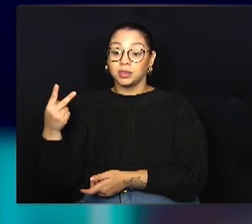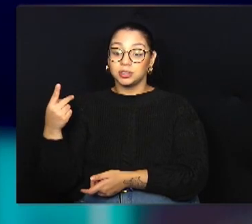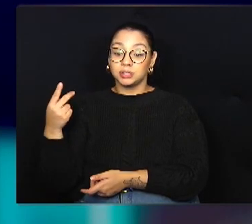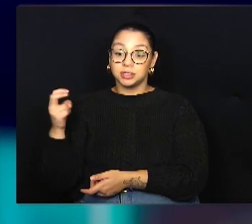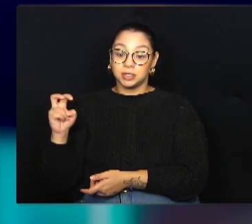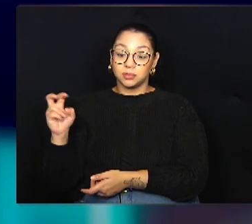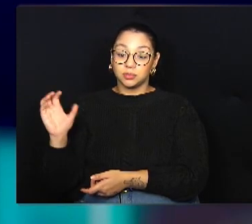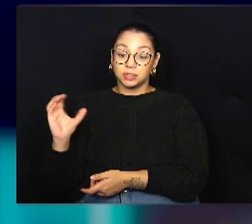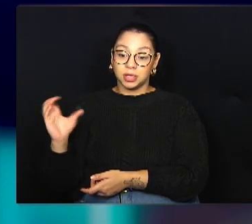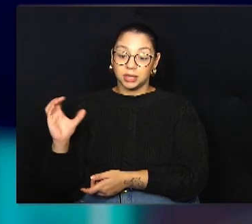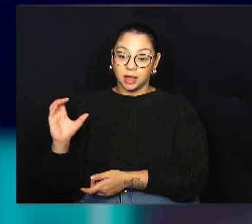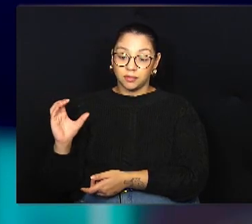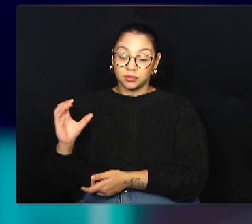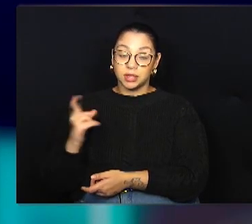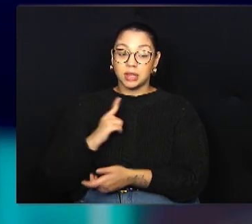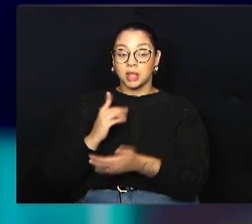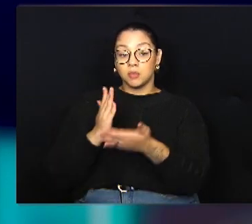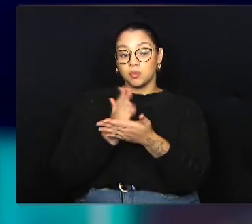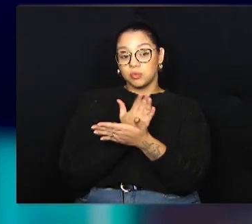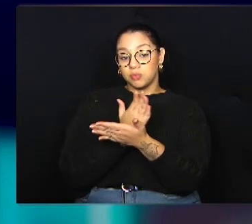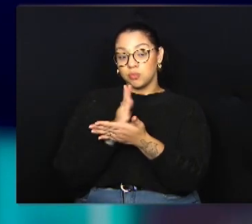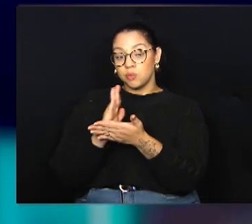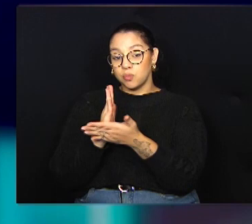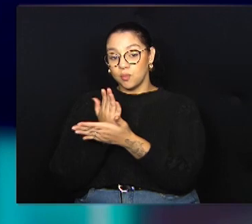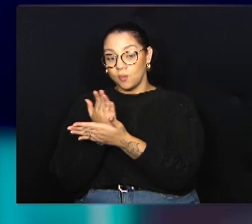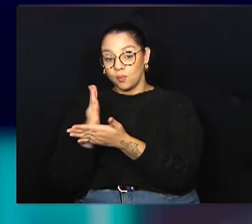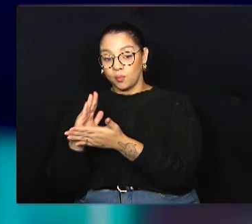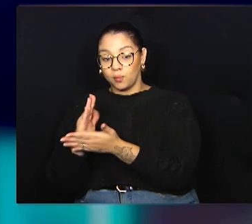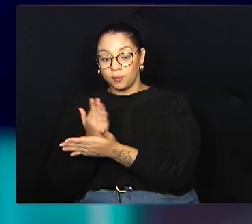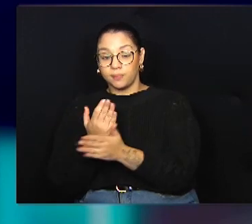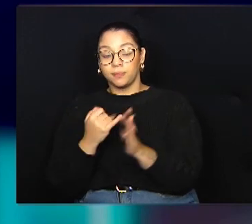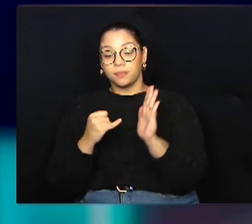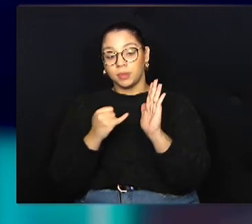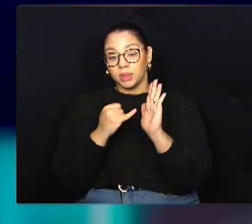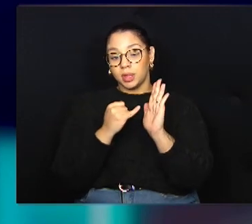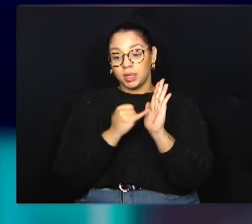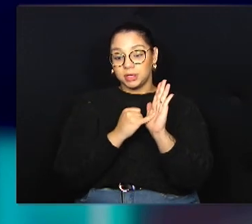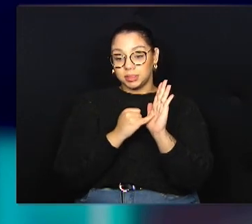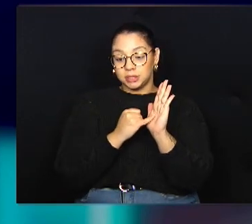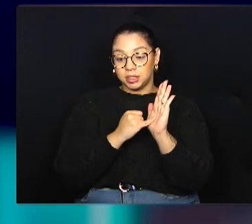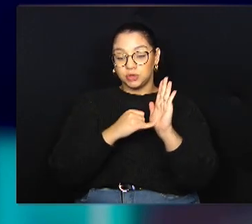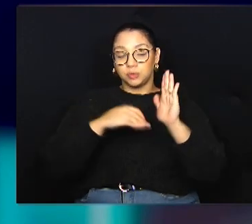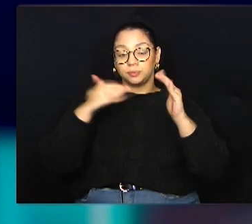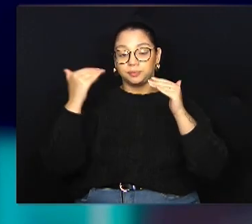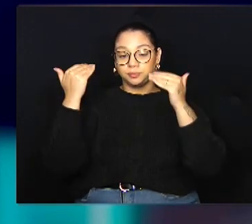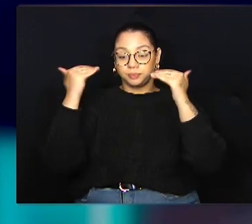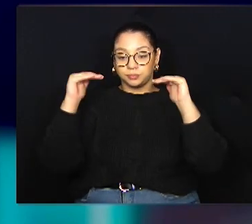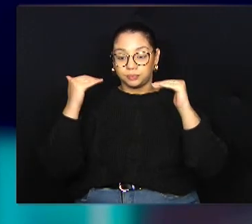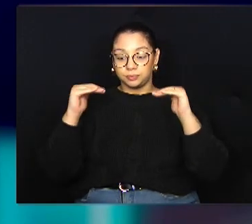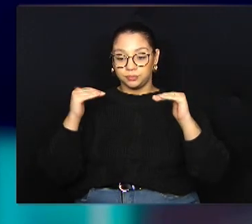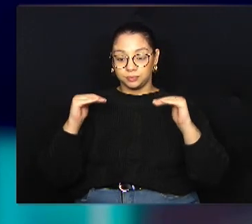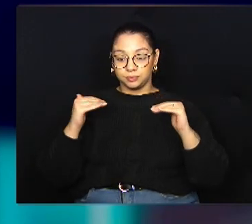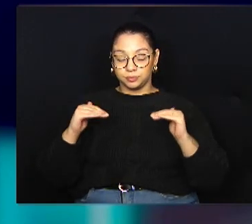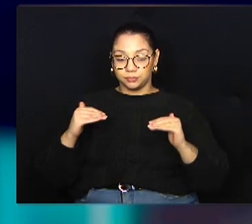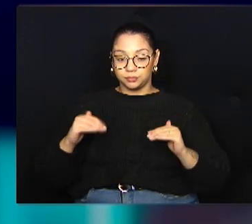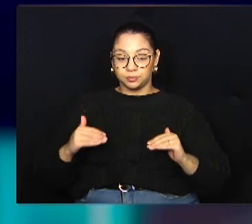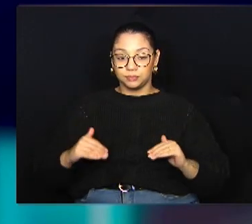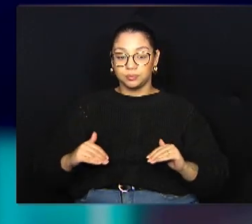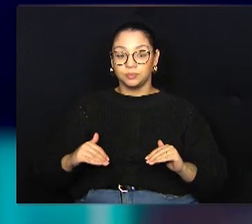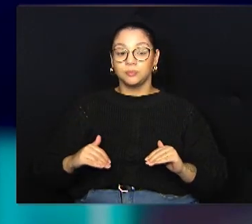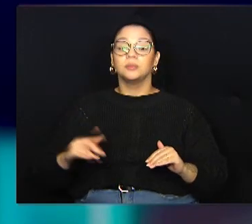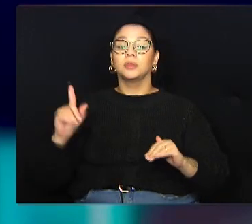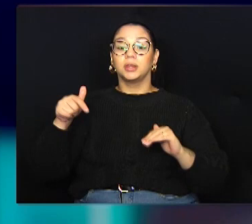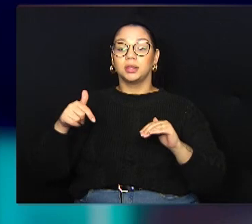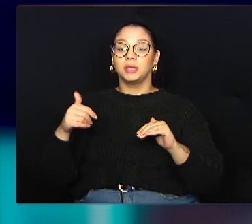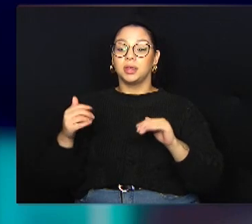8.732.160,25. E ele é dividido em vários incisos, né? Então, por exemplo, o inciso 1 é das produções do